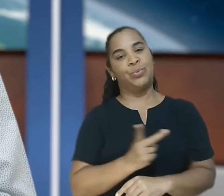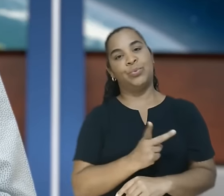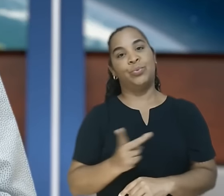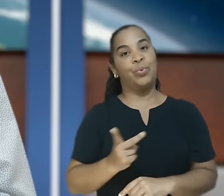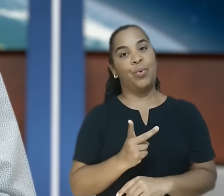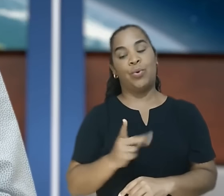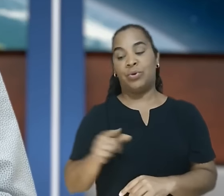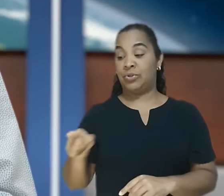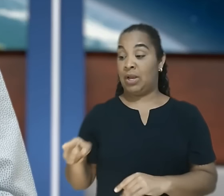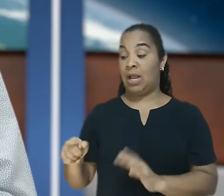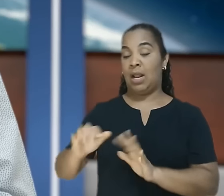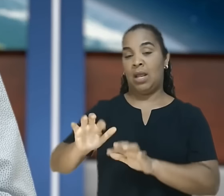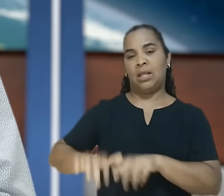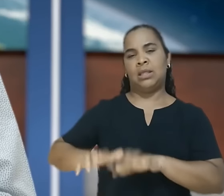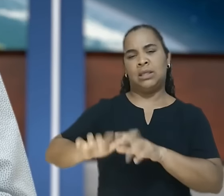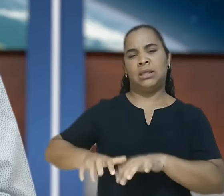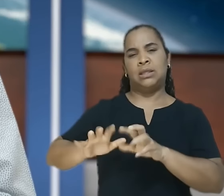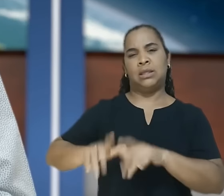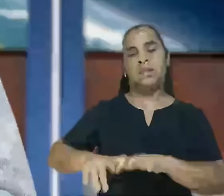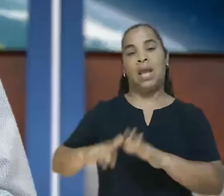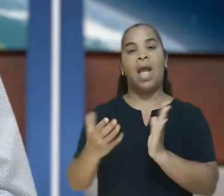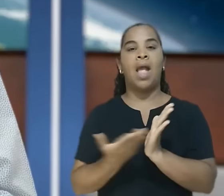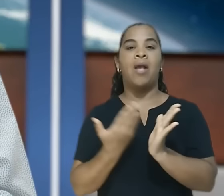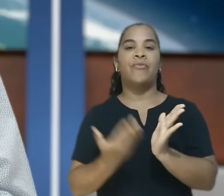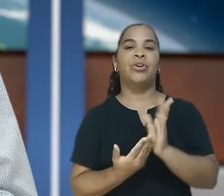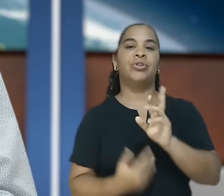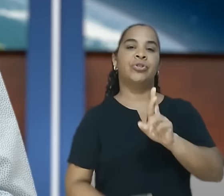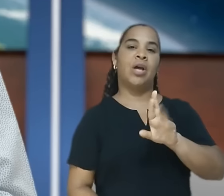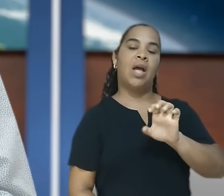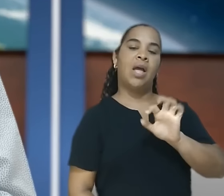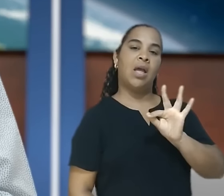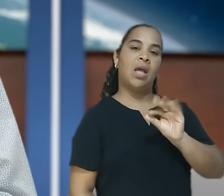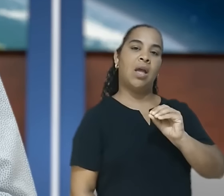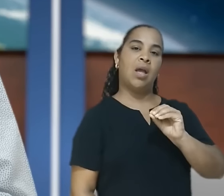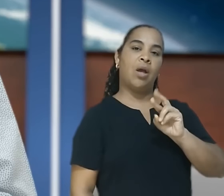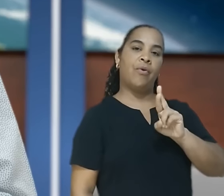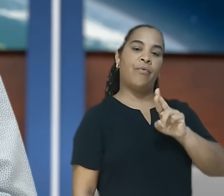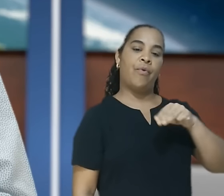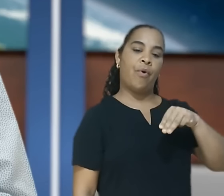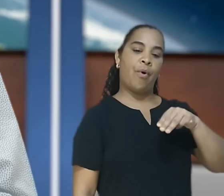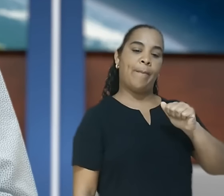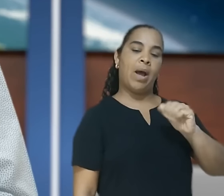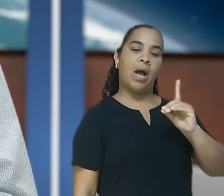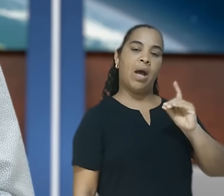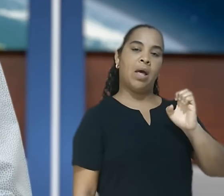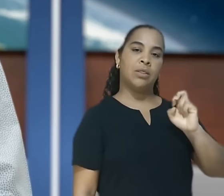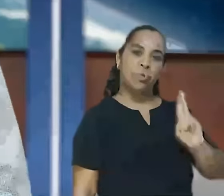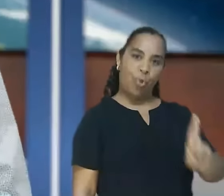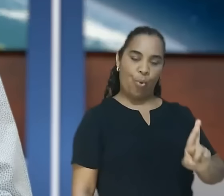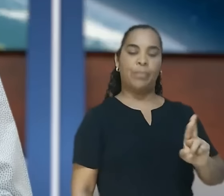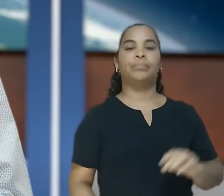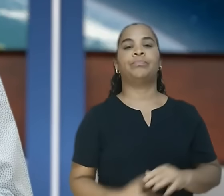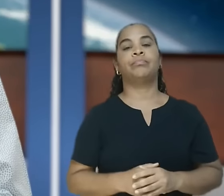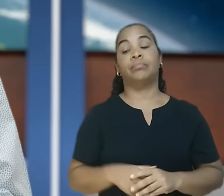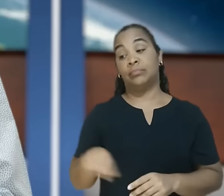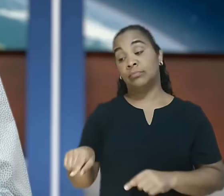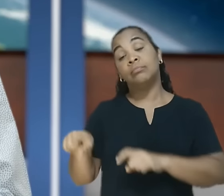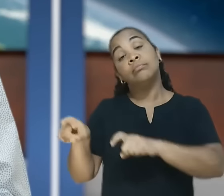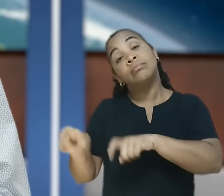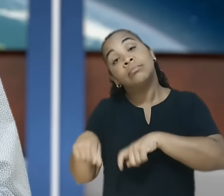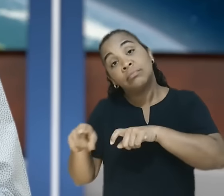Reformador Sob as Bençãos Gentis Do professor Ismael Gomes Braga Era um Agricultor